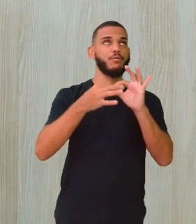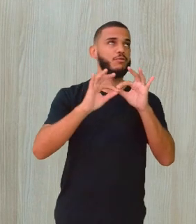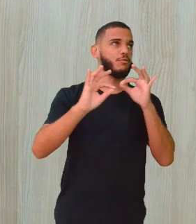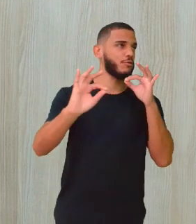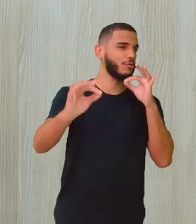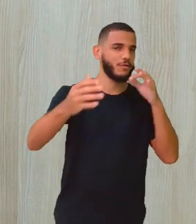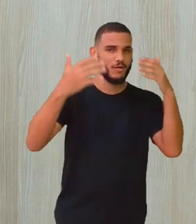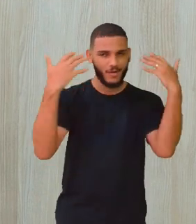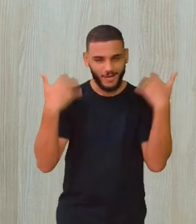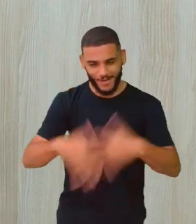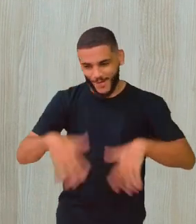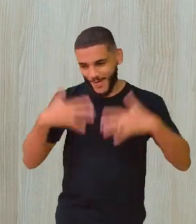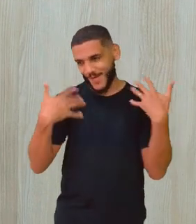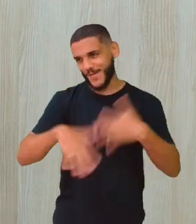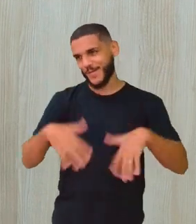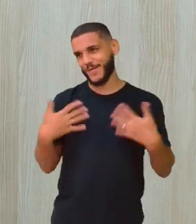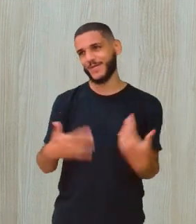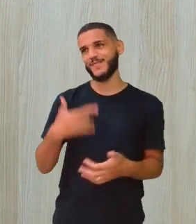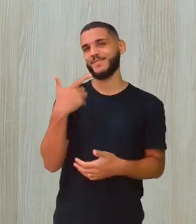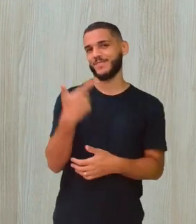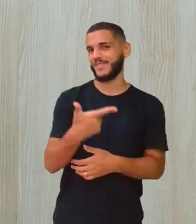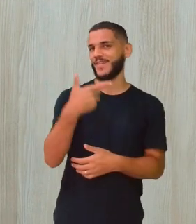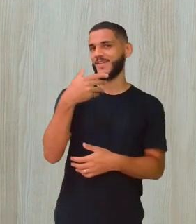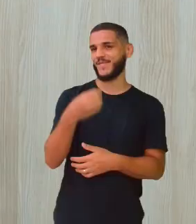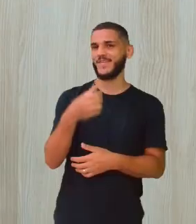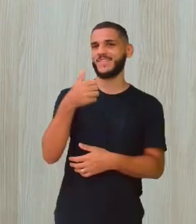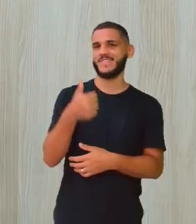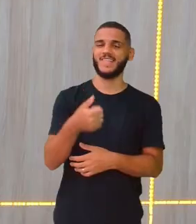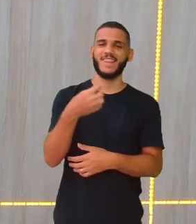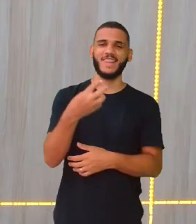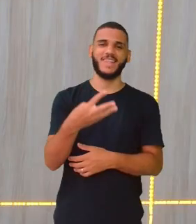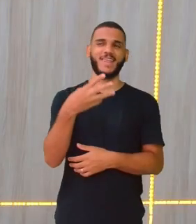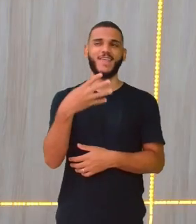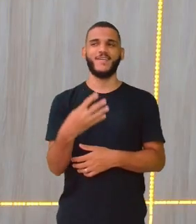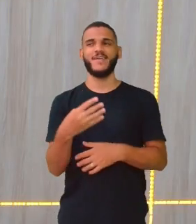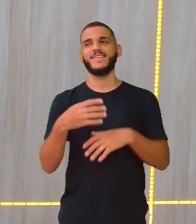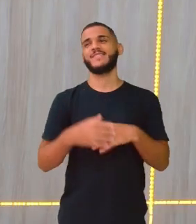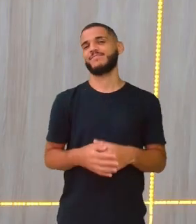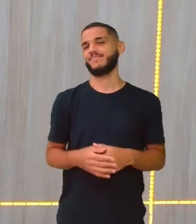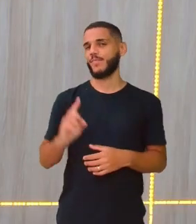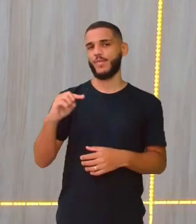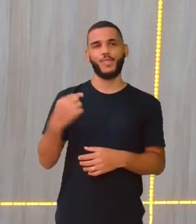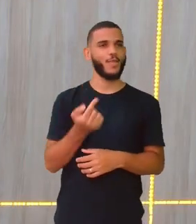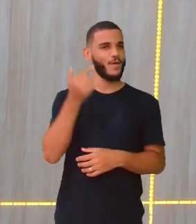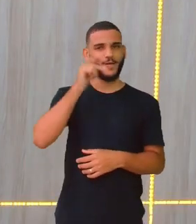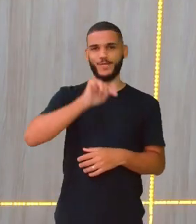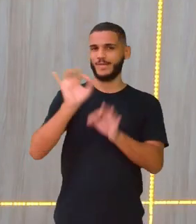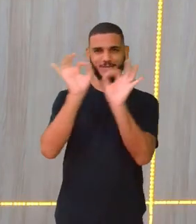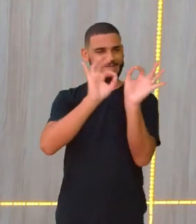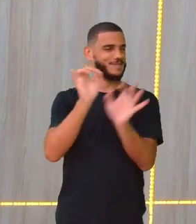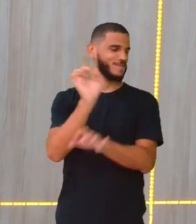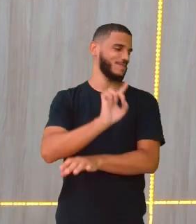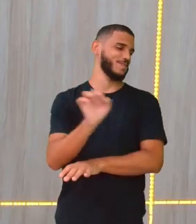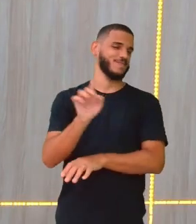Eita! Essa a gente não vai ver. Essa a gente não vai ver.